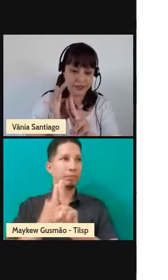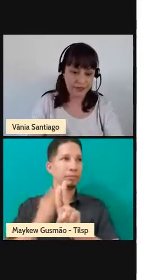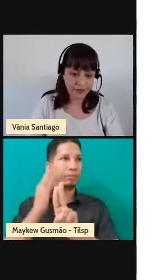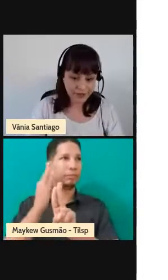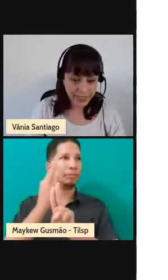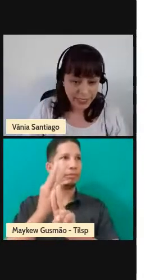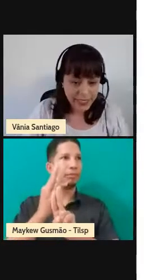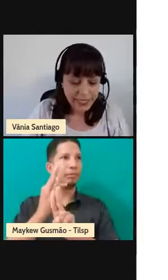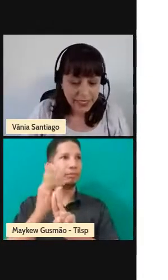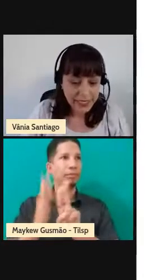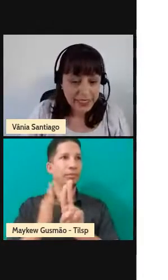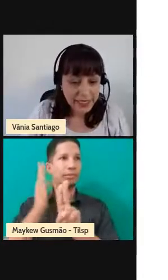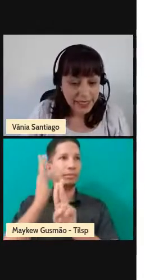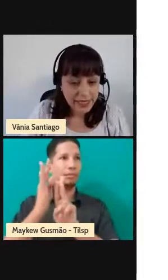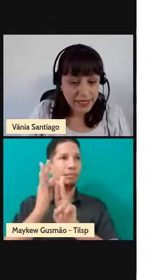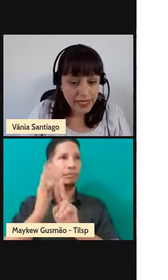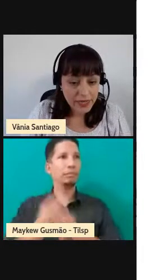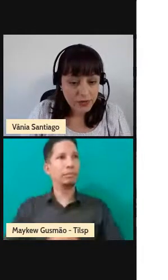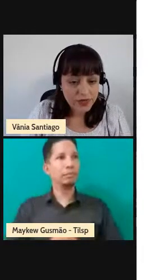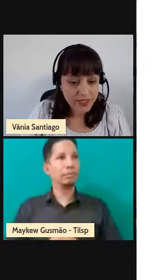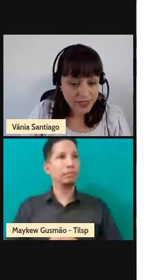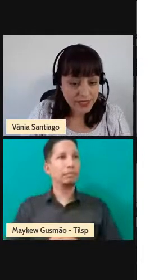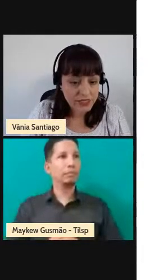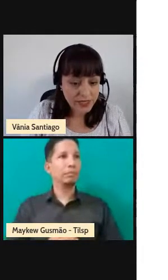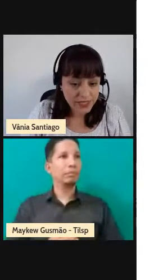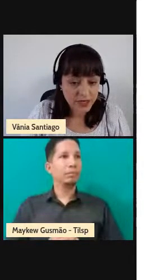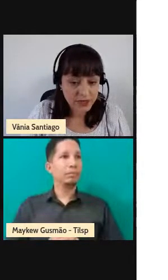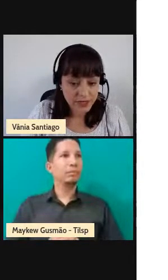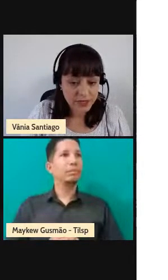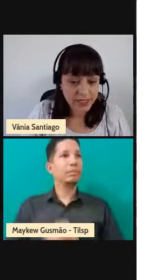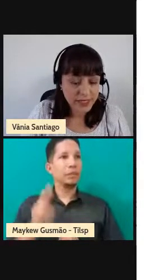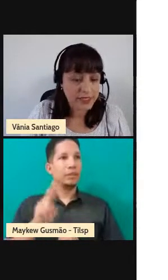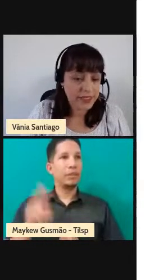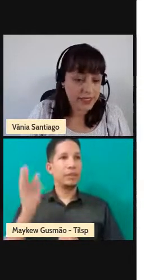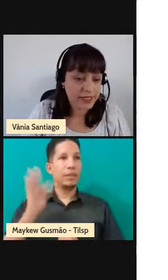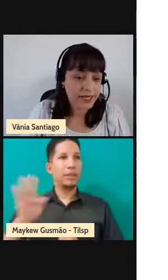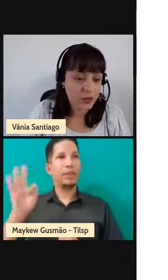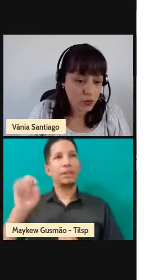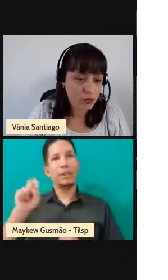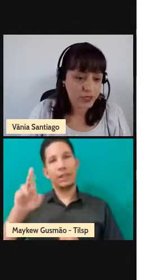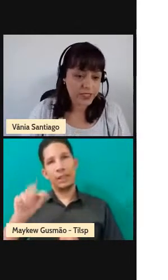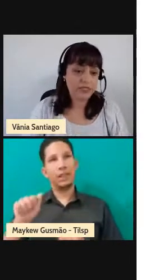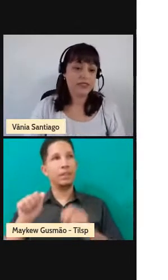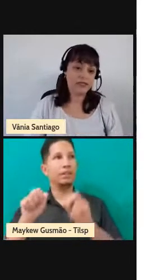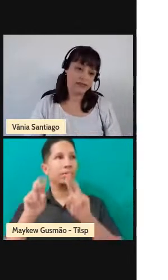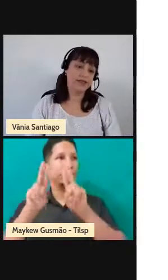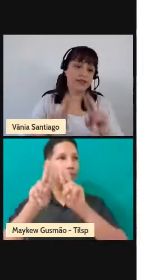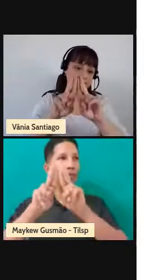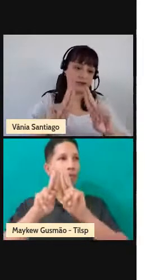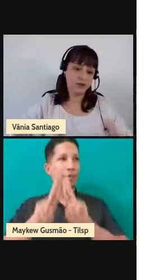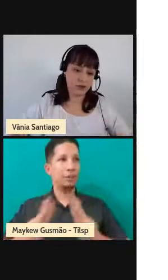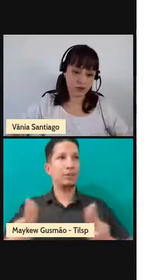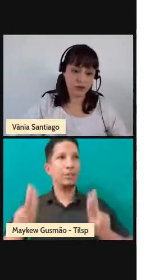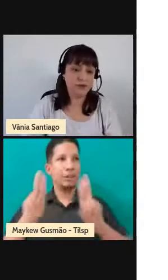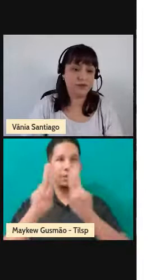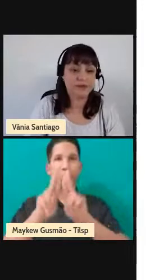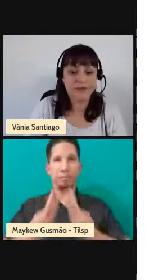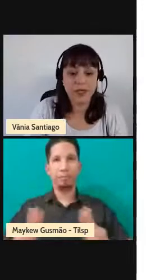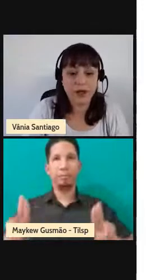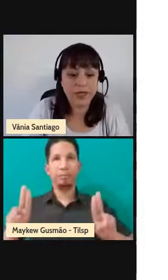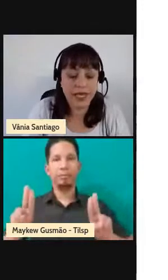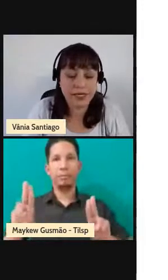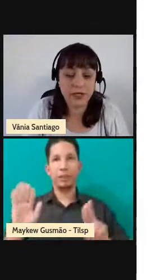Esse aqui é o sinal. E a Universidade Federal de Santa Catarina, a UFSC, que todo